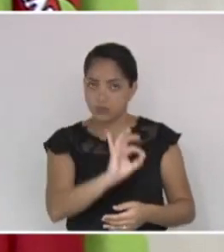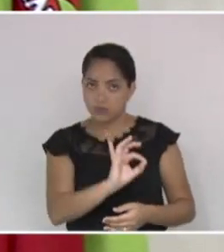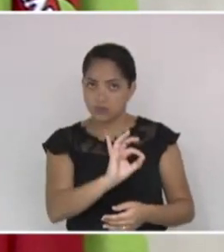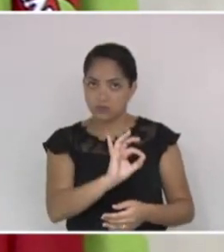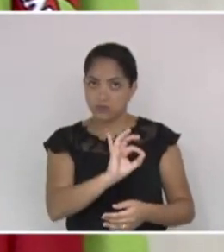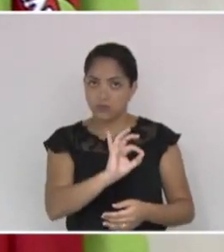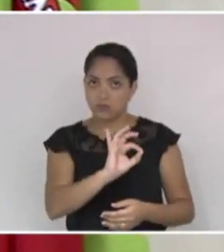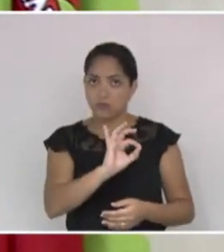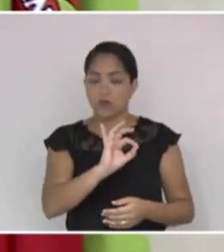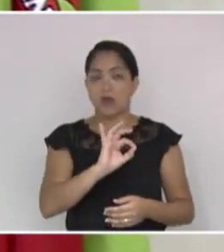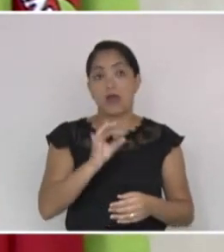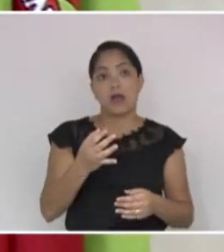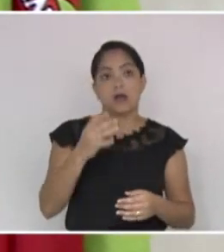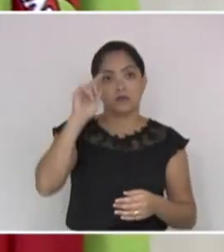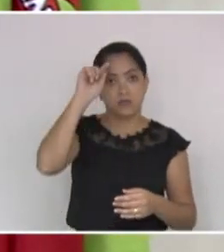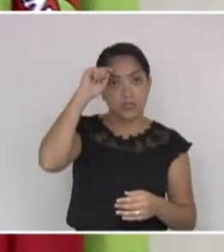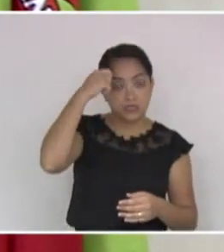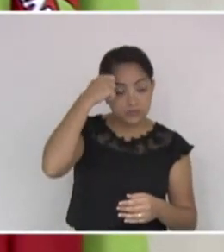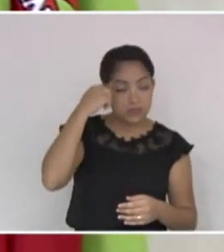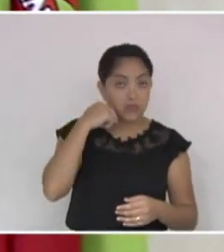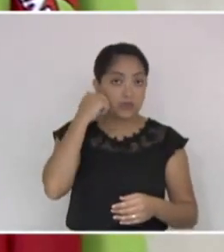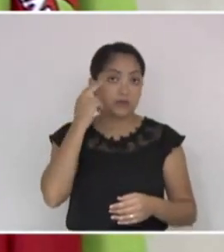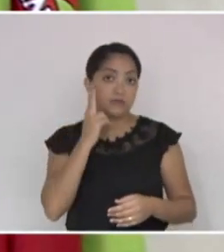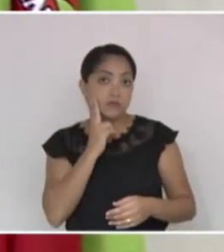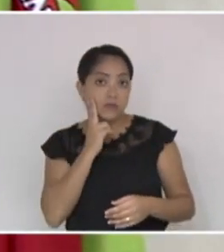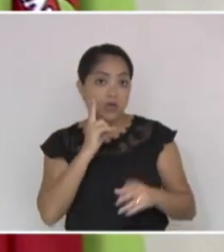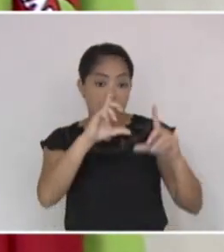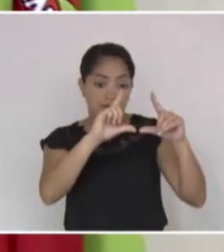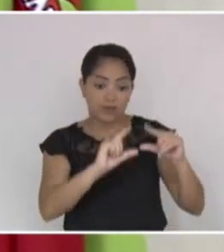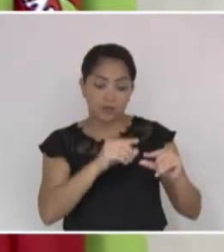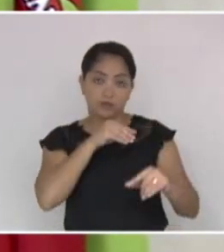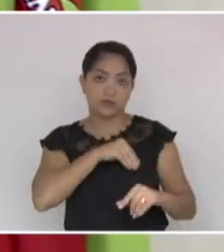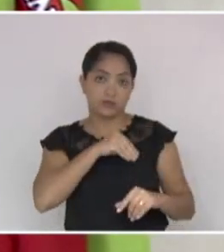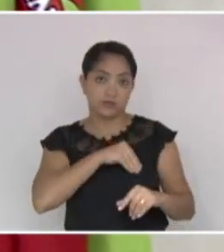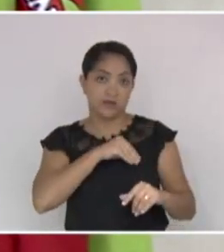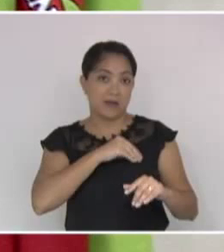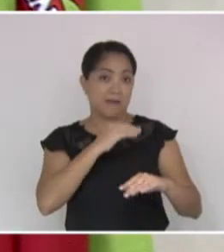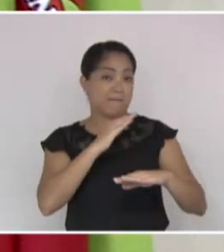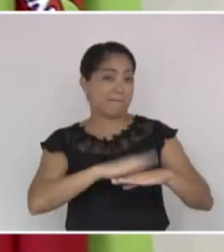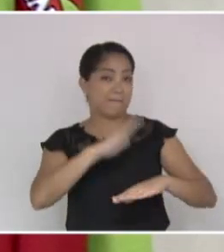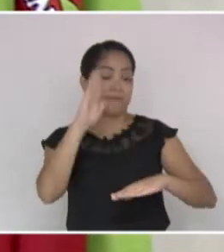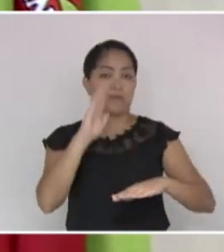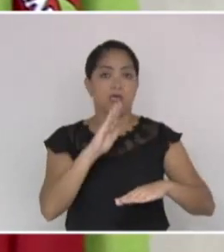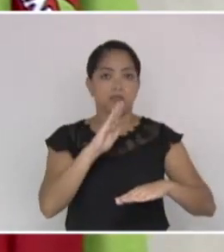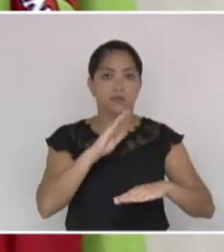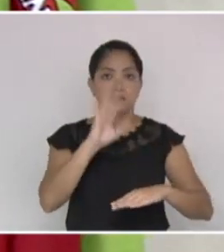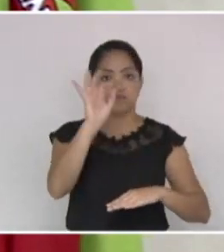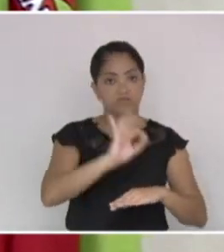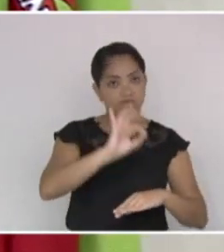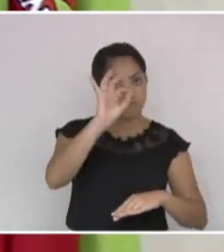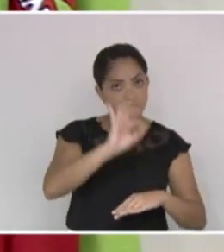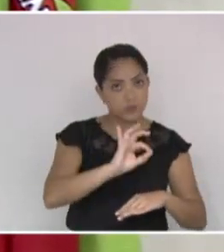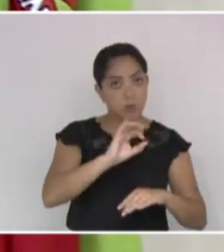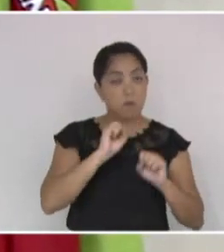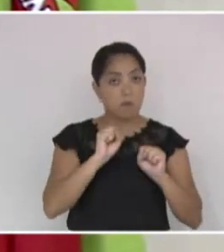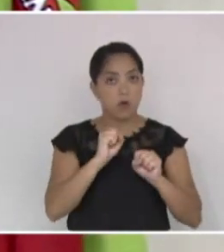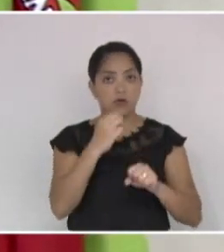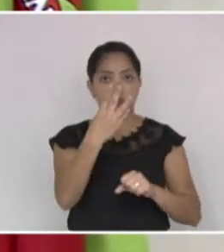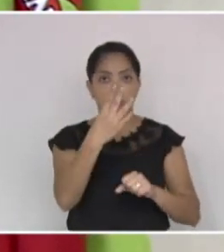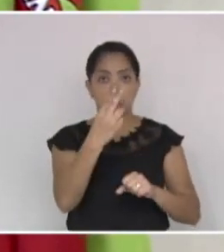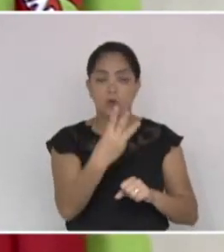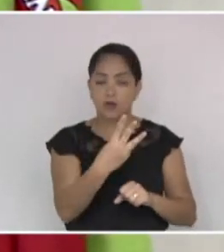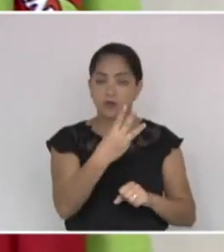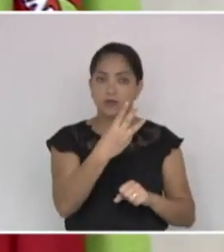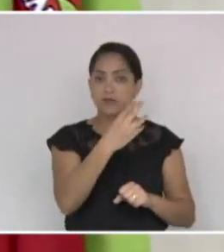Entre as negras, a redução salarial é ainda mais gritante e o percentual pode chegar a